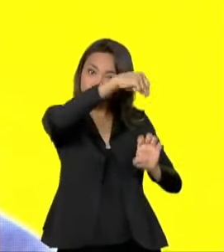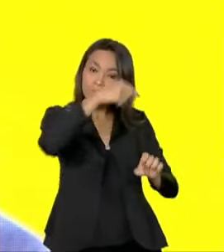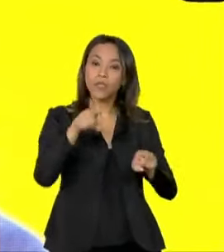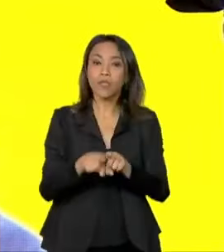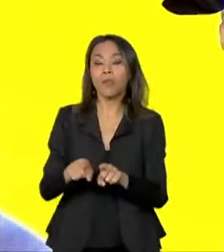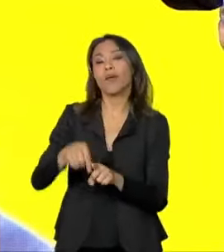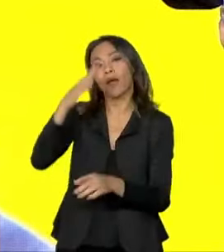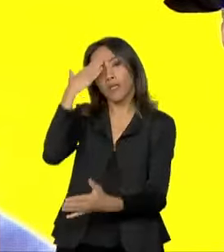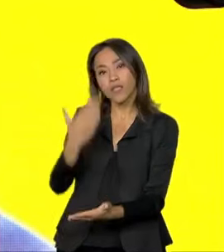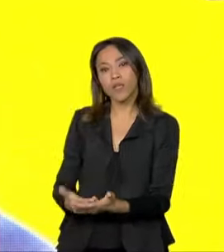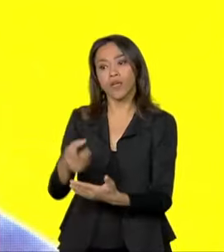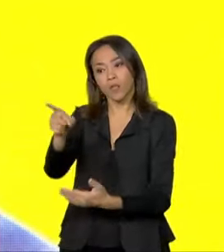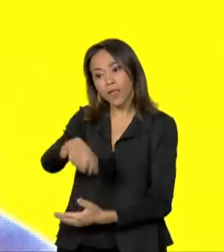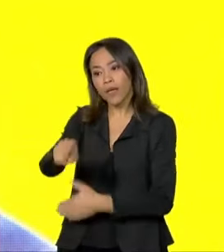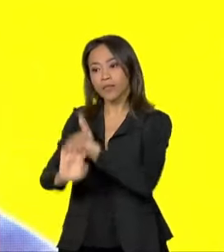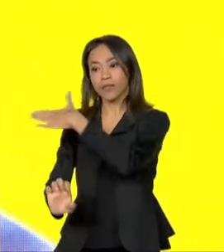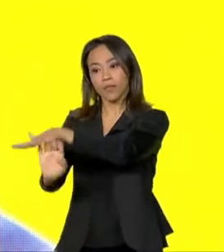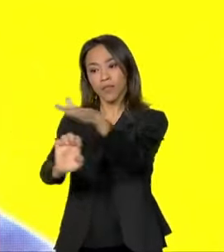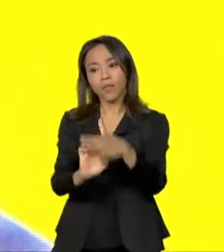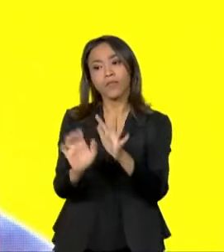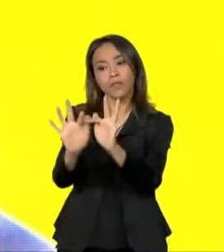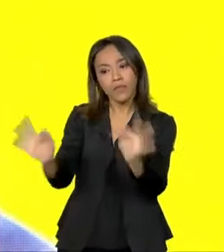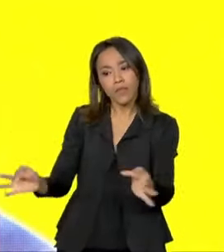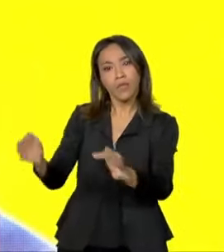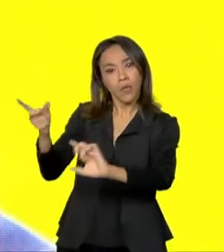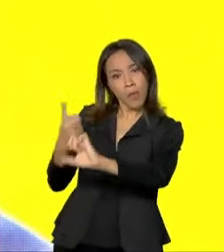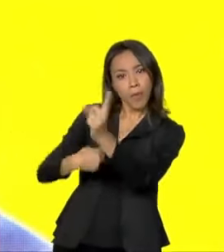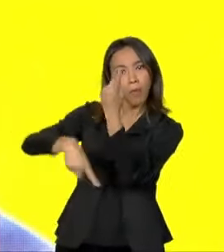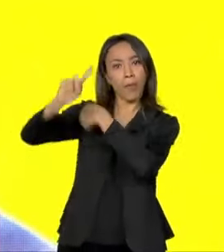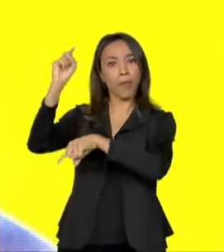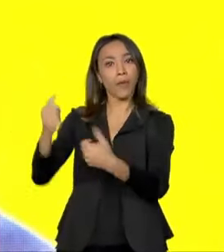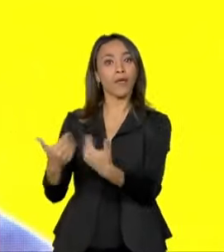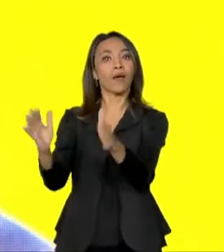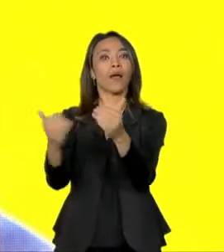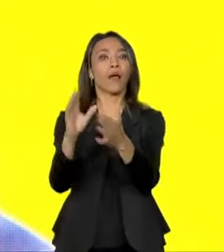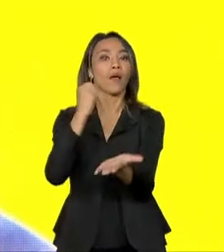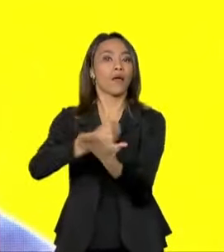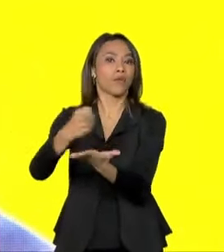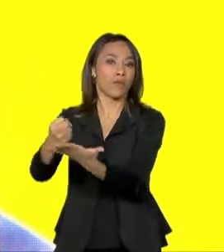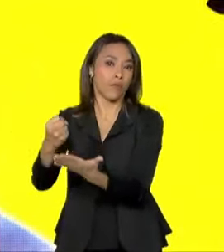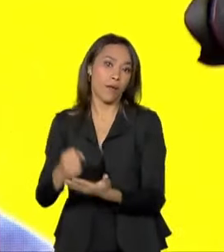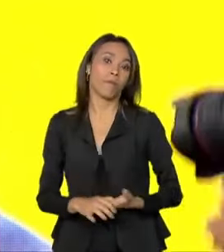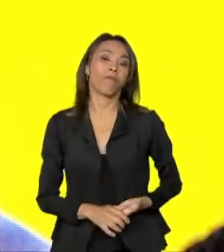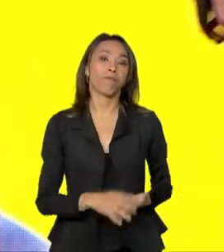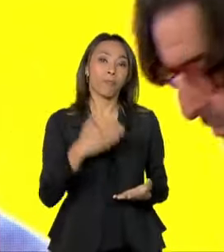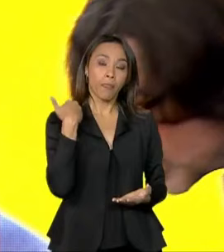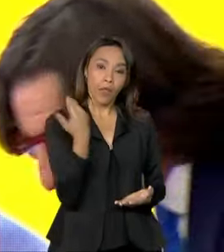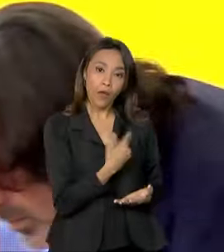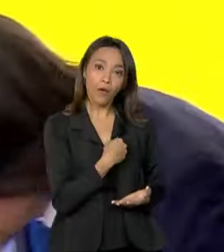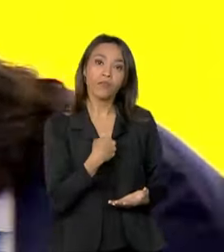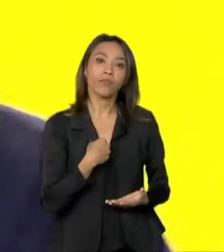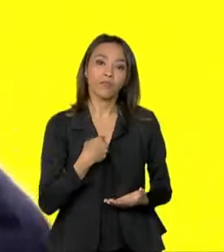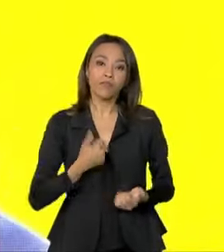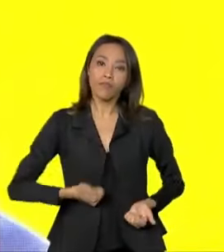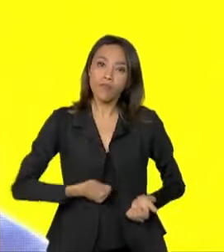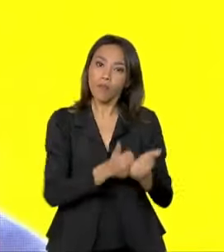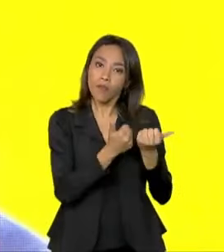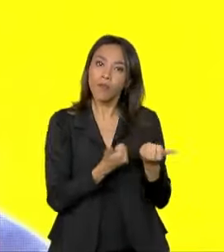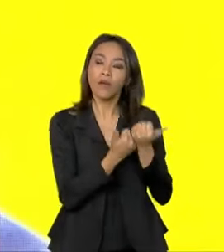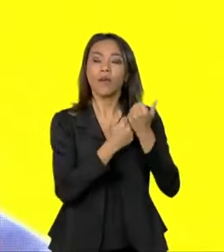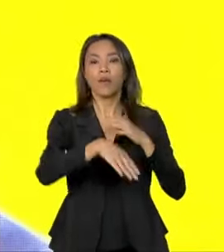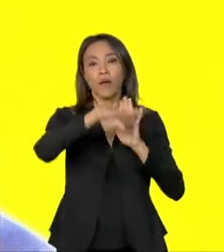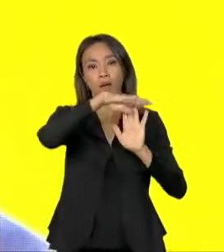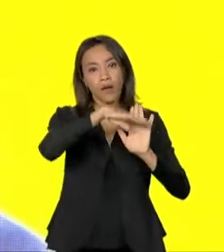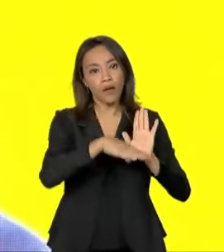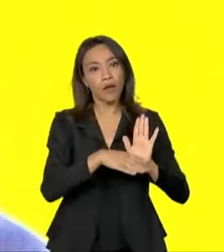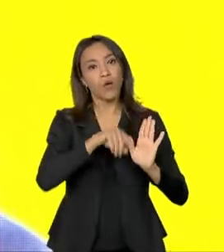os desafios e prospera e gera empregos. Contem com a gente em todas as frentes do programa Acredita e iniciativas que contribuam